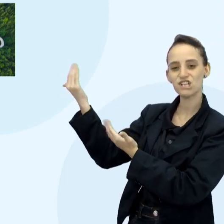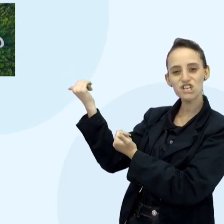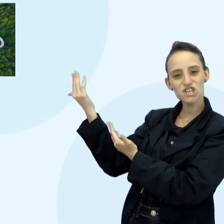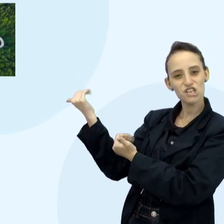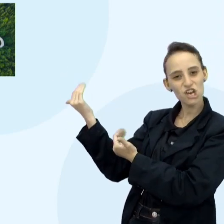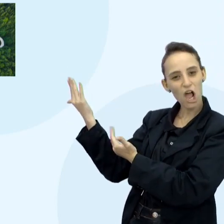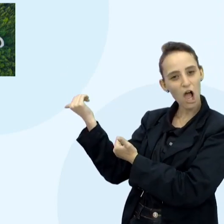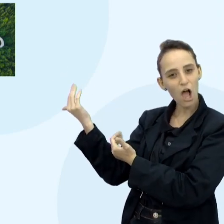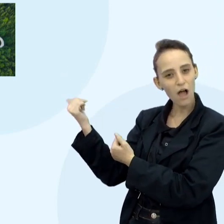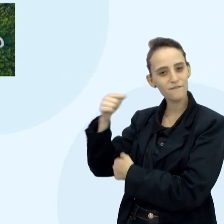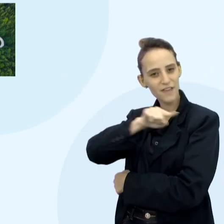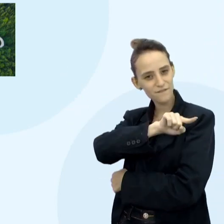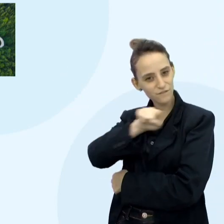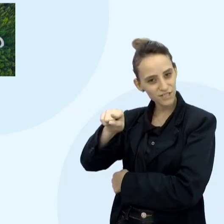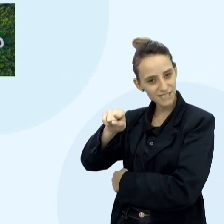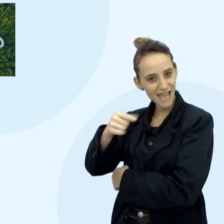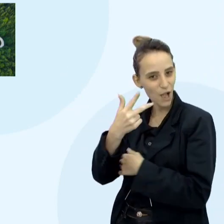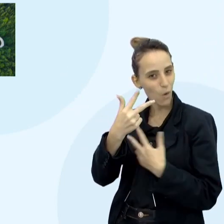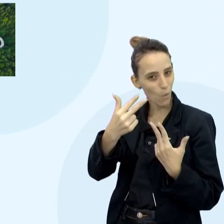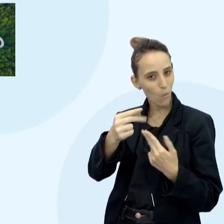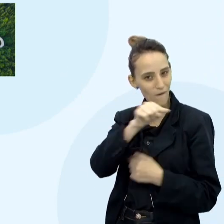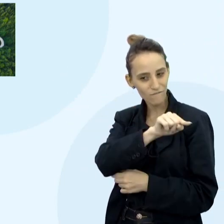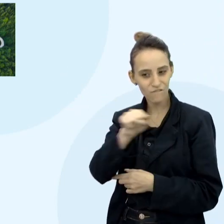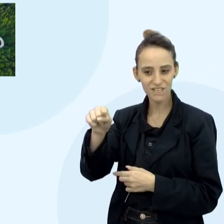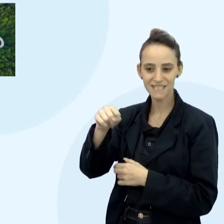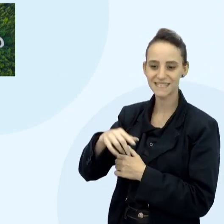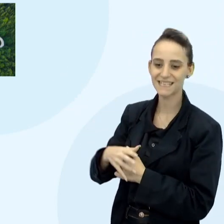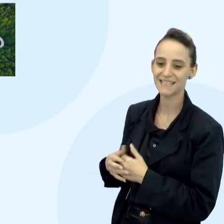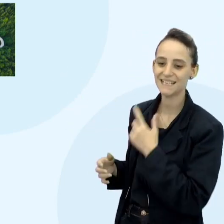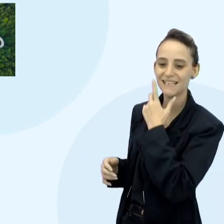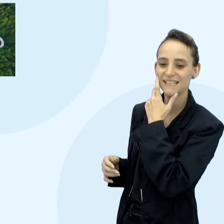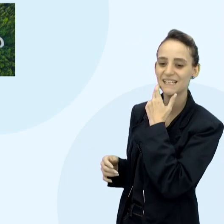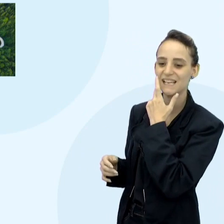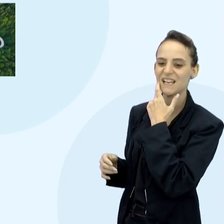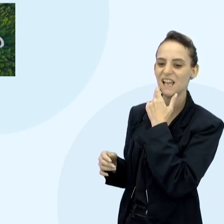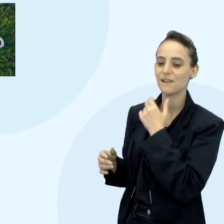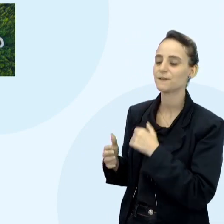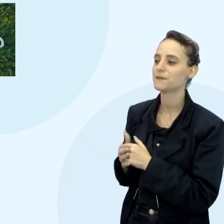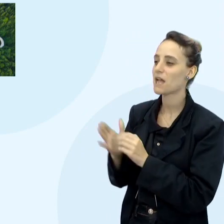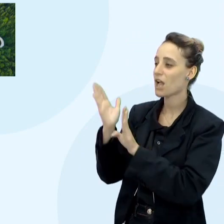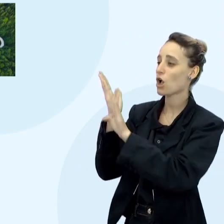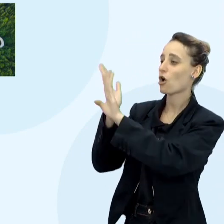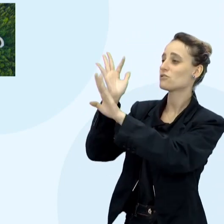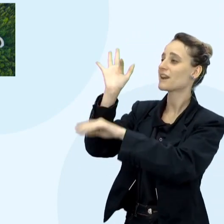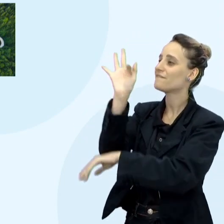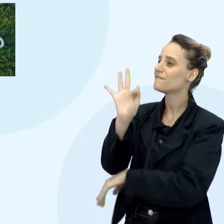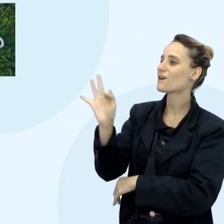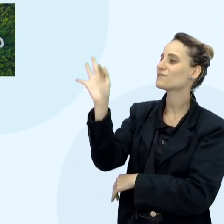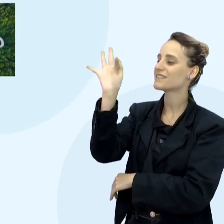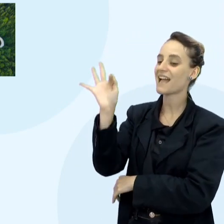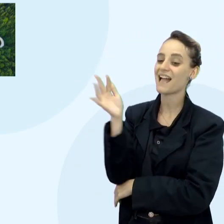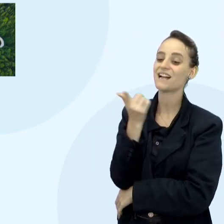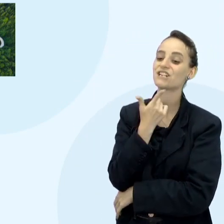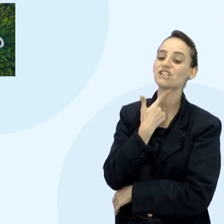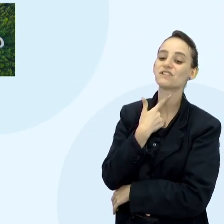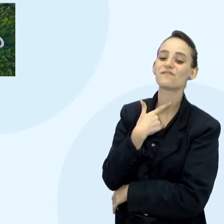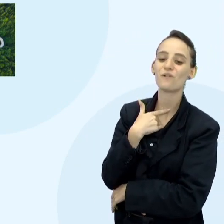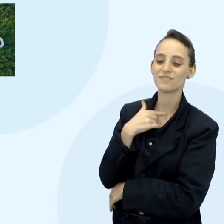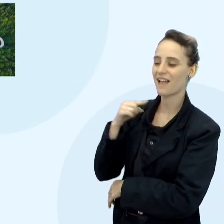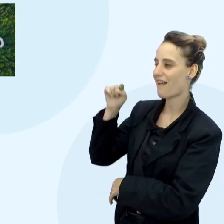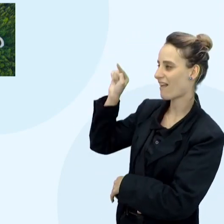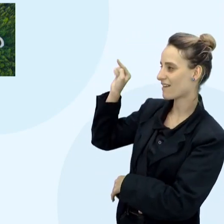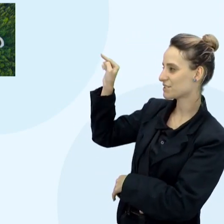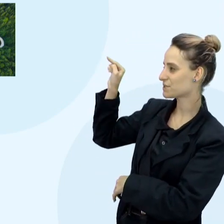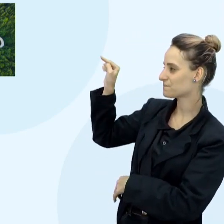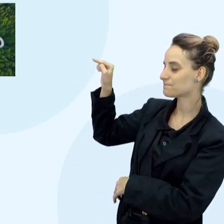fase que vocês estão, essa fase latente de encontro, né, com os desejos, encontro